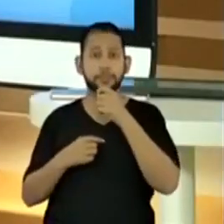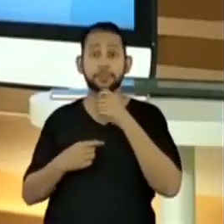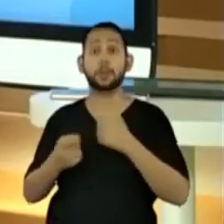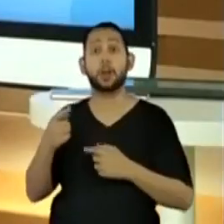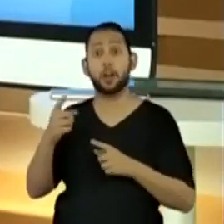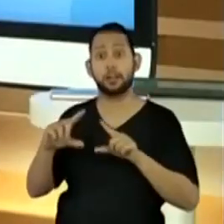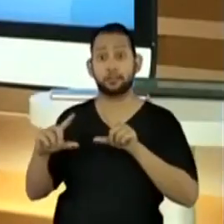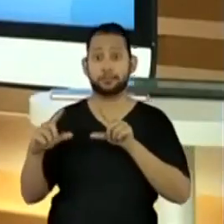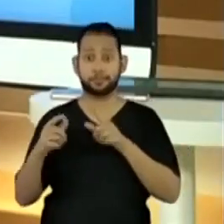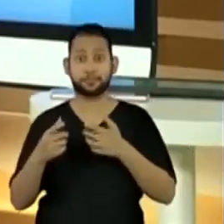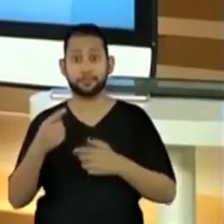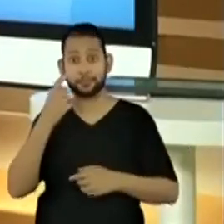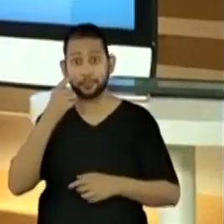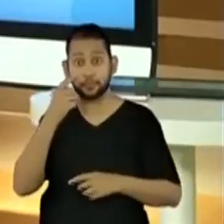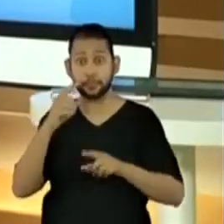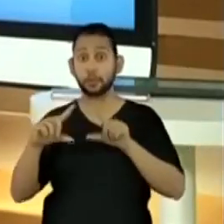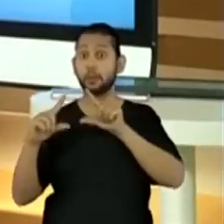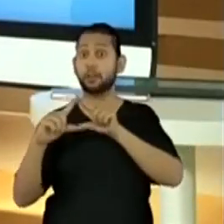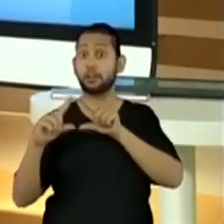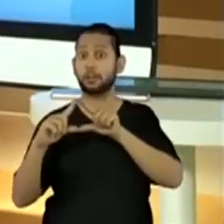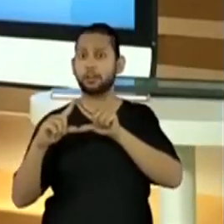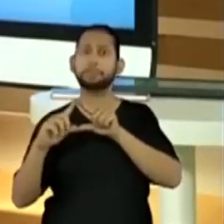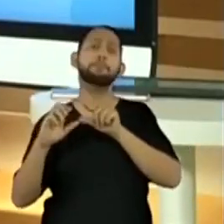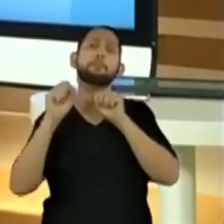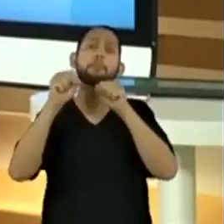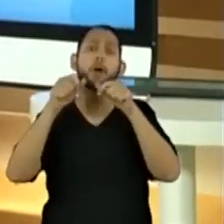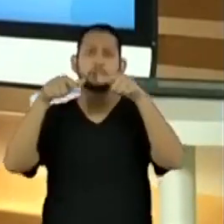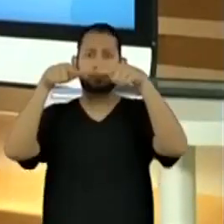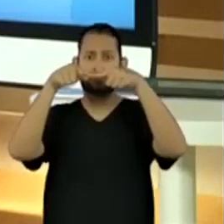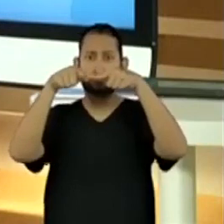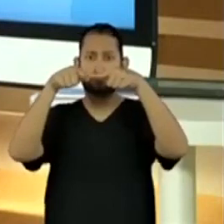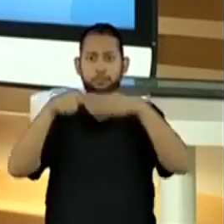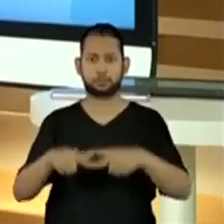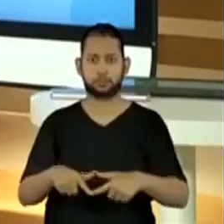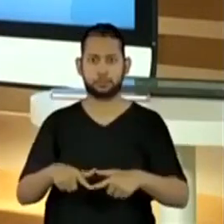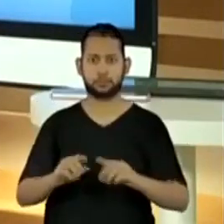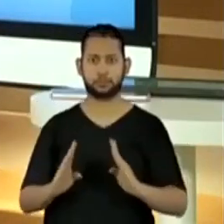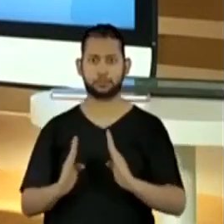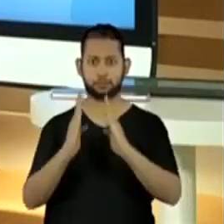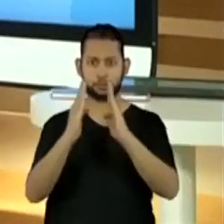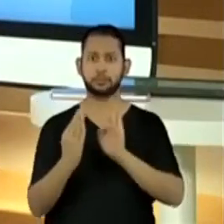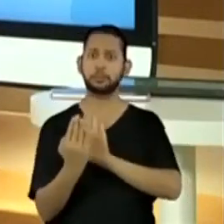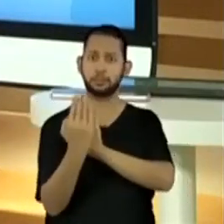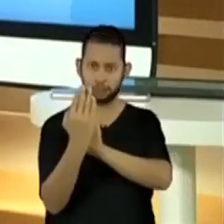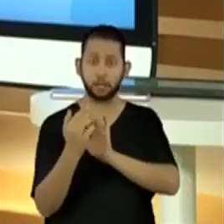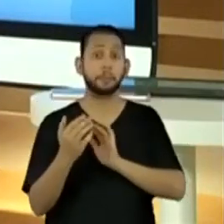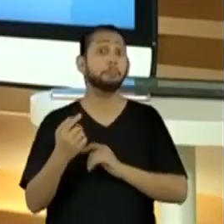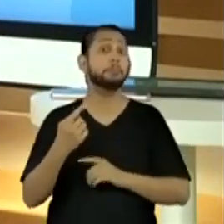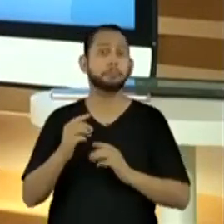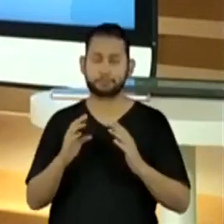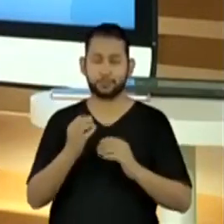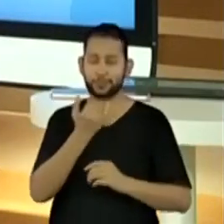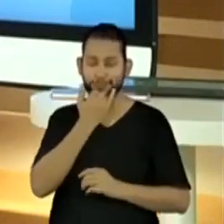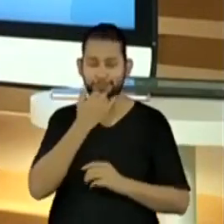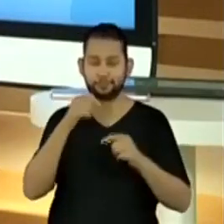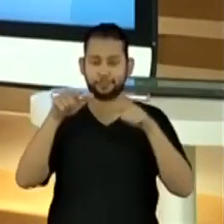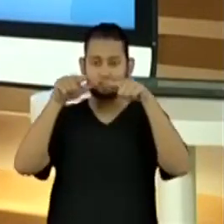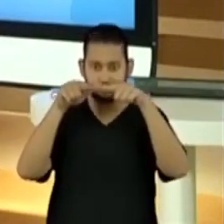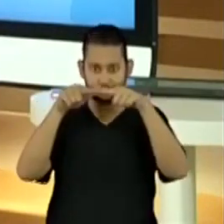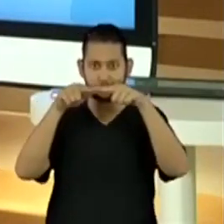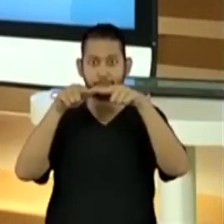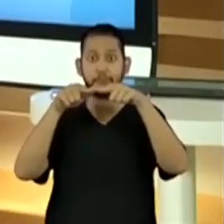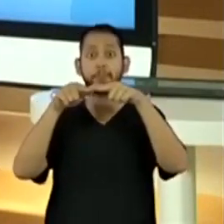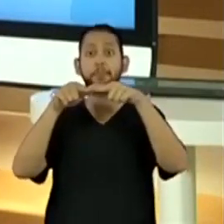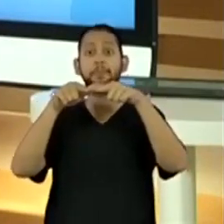Então, aqui, ó. Então, ele tem a base no formato de triângulo, certo? Se a base aqui tá aqui